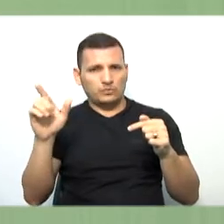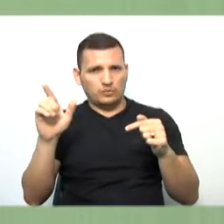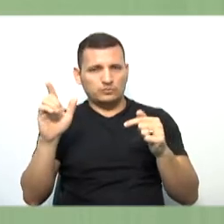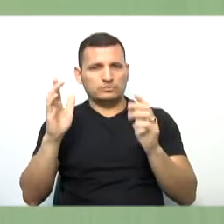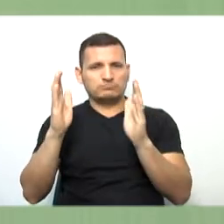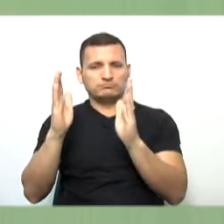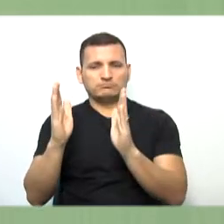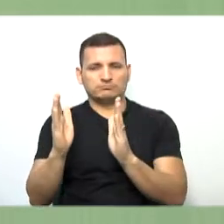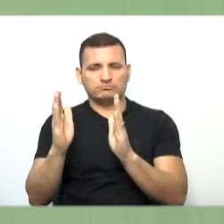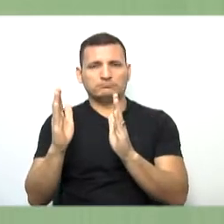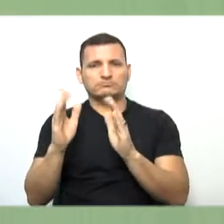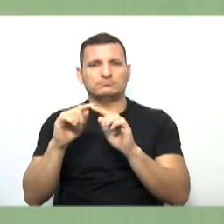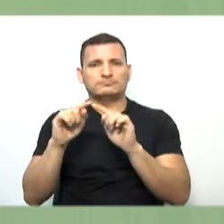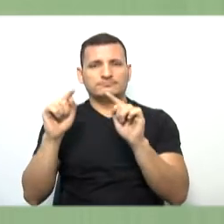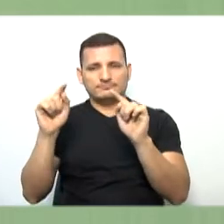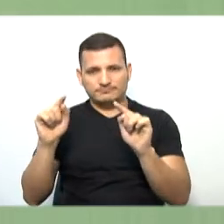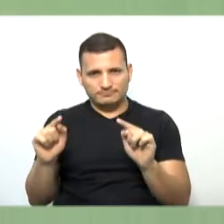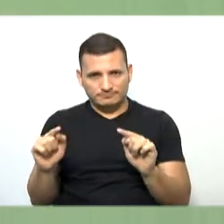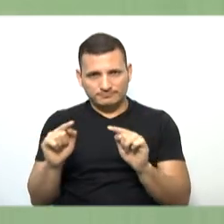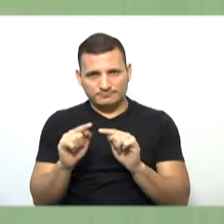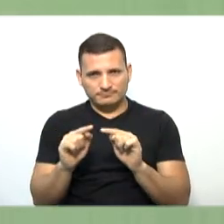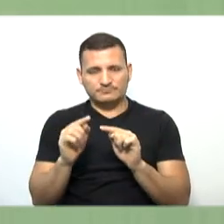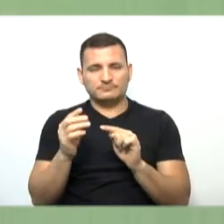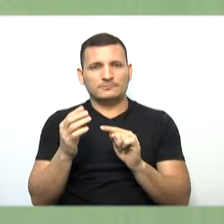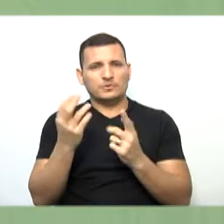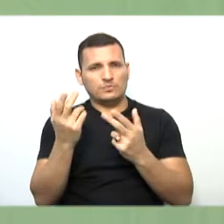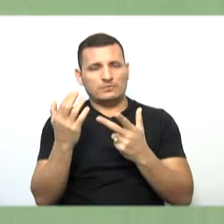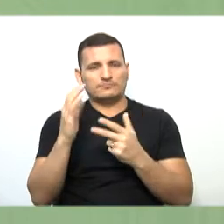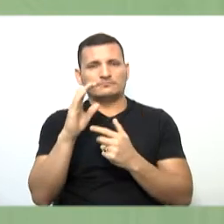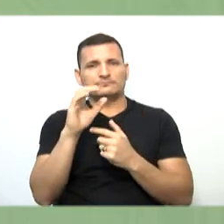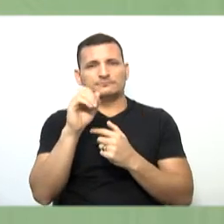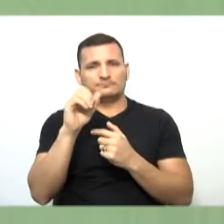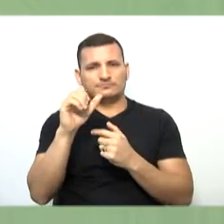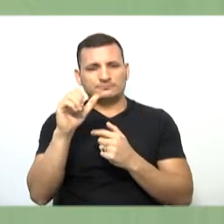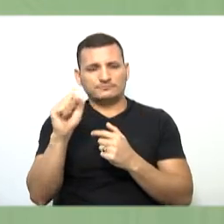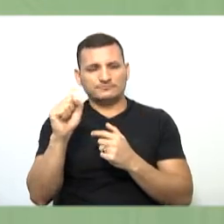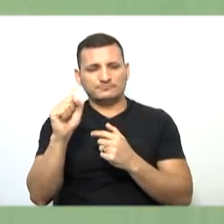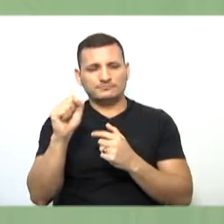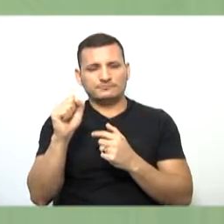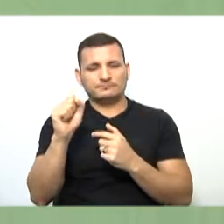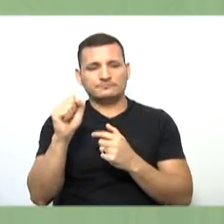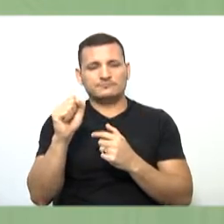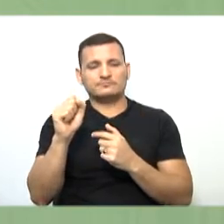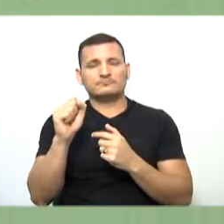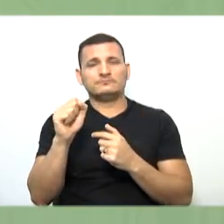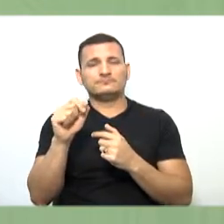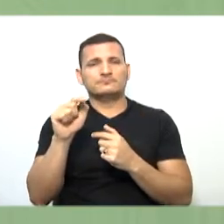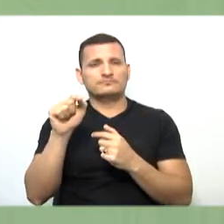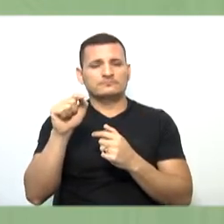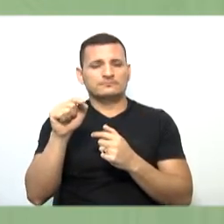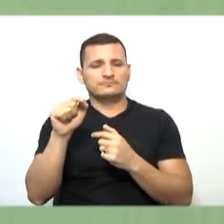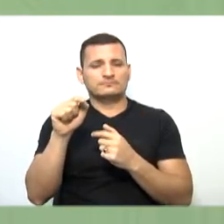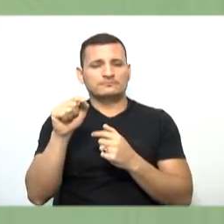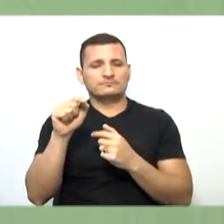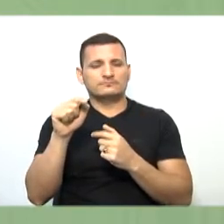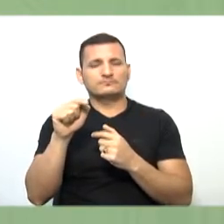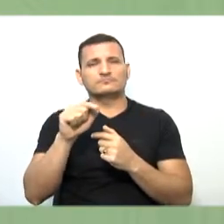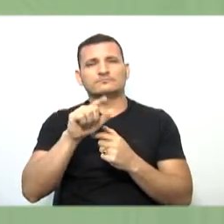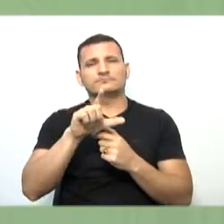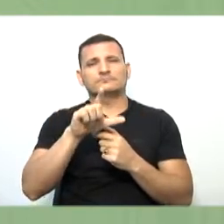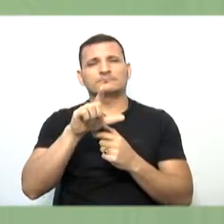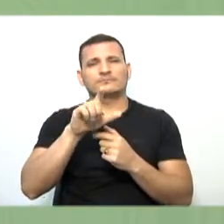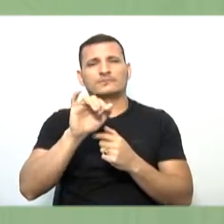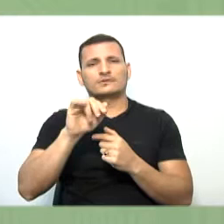externo, igual a gente fez com CSS, que é a folha de estilo externa, e inserir esse arquivo como um